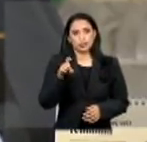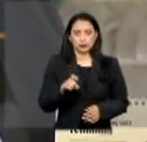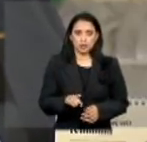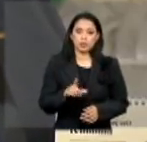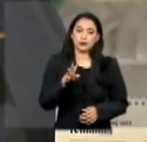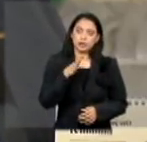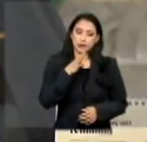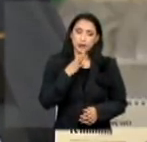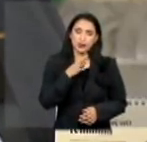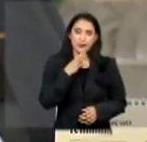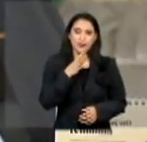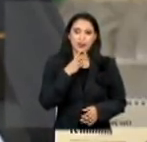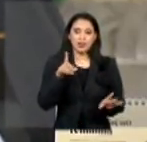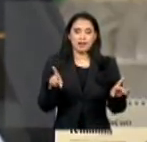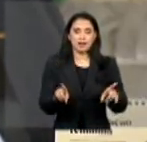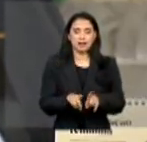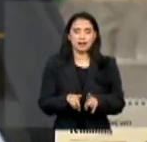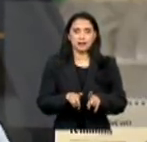conhece